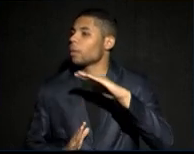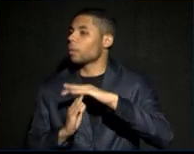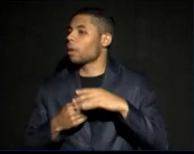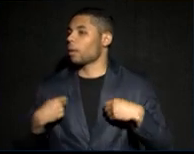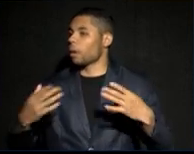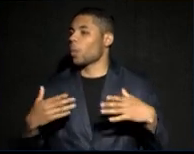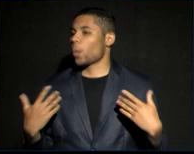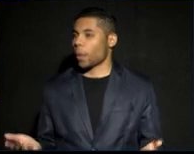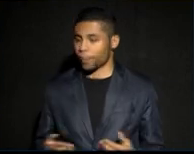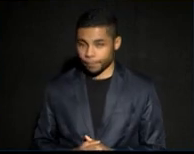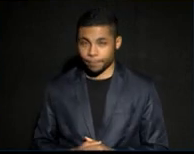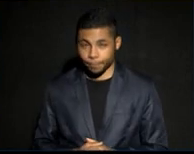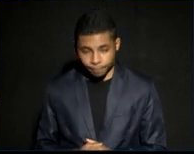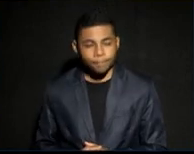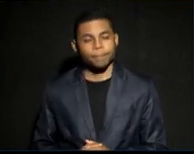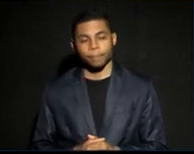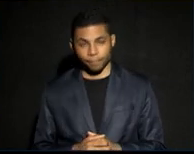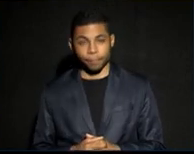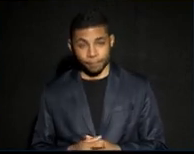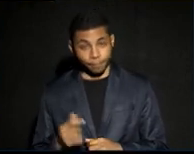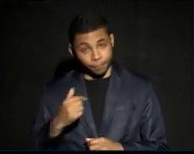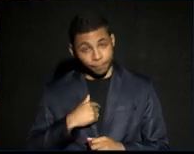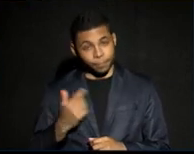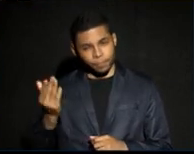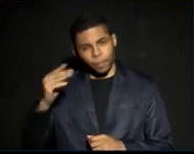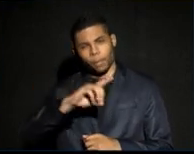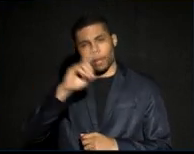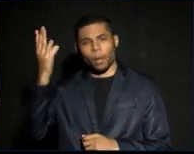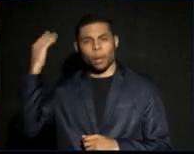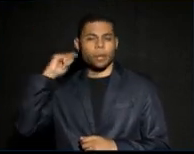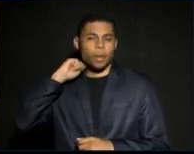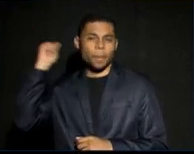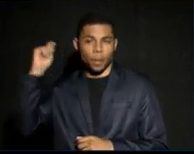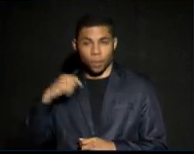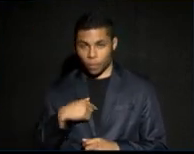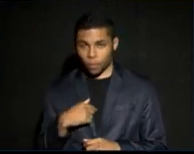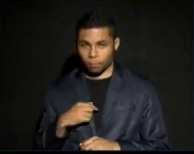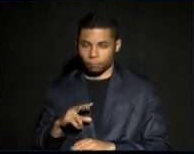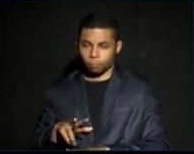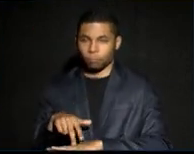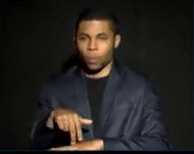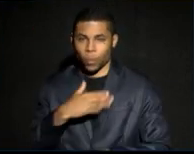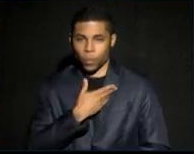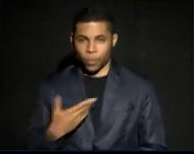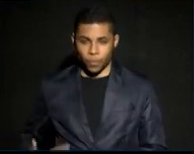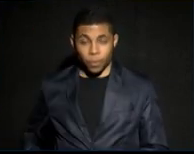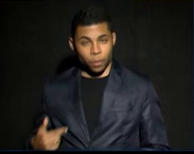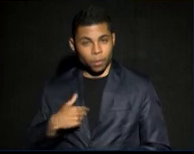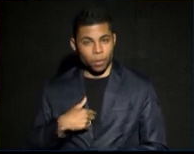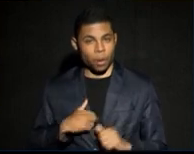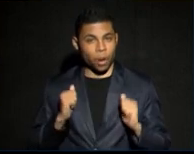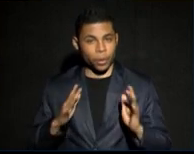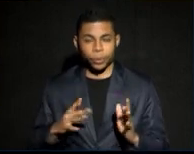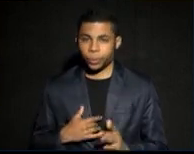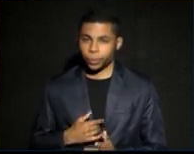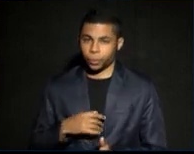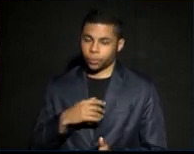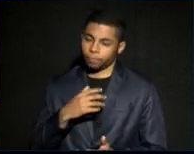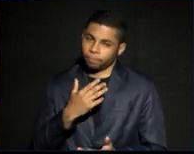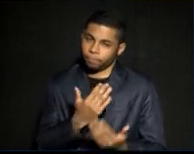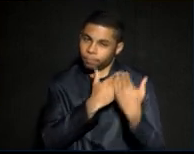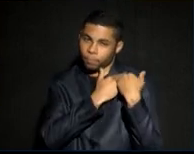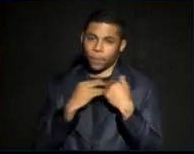vai ser gasto Sila todas as atitudes que eu tomei desde Abril quando assumiu o governo foram atitude com responsabilidade fiscal